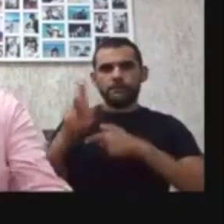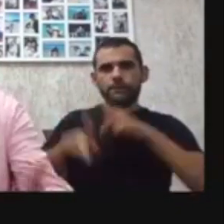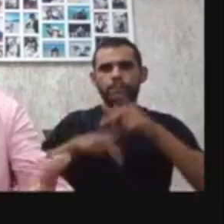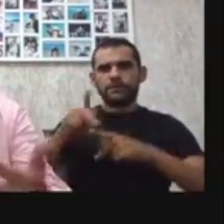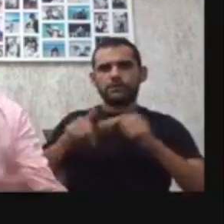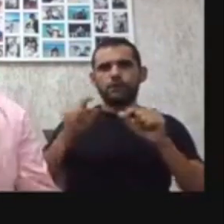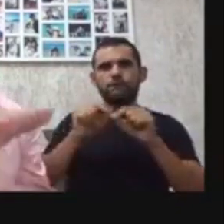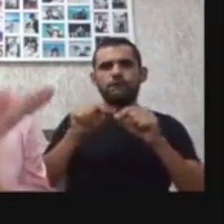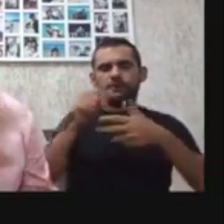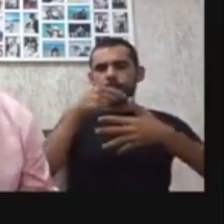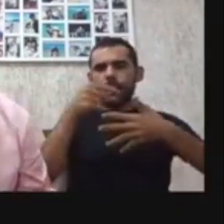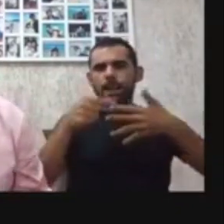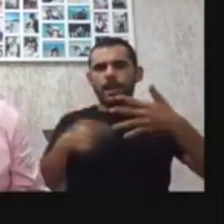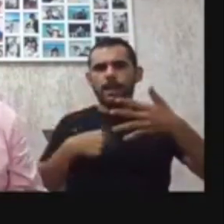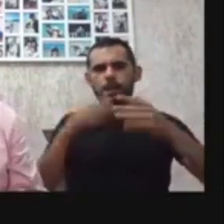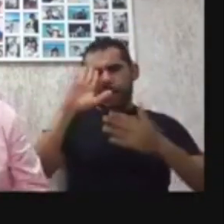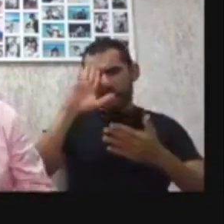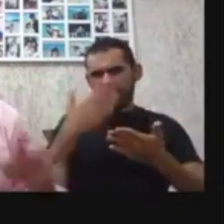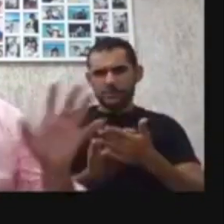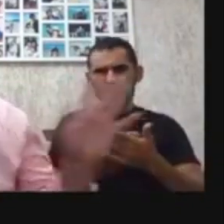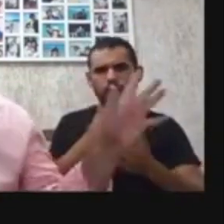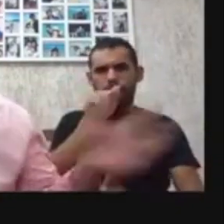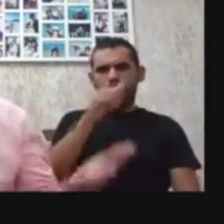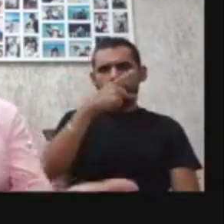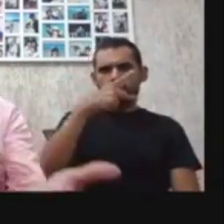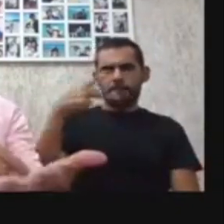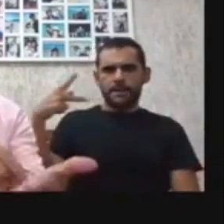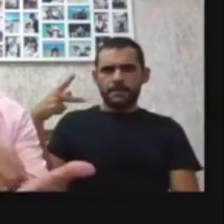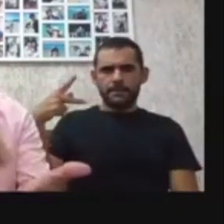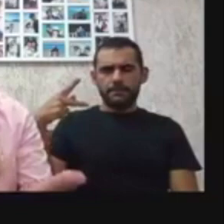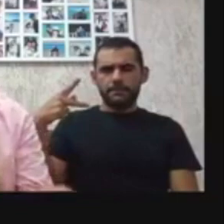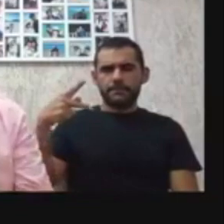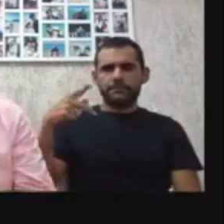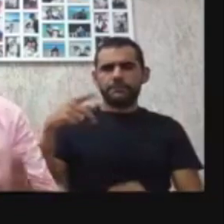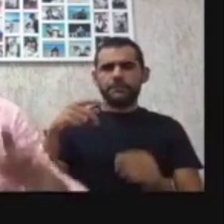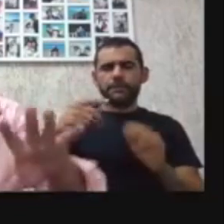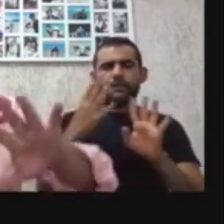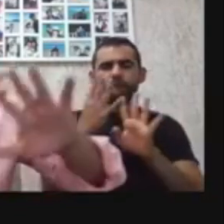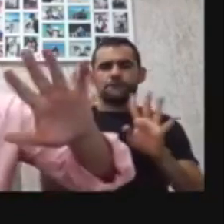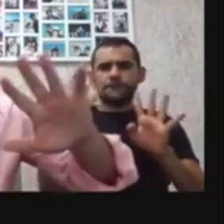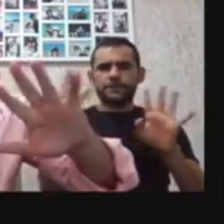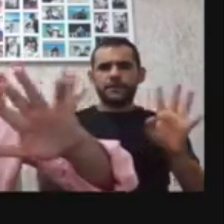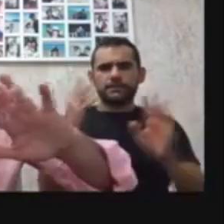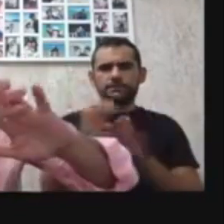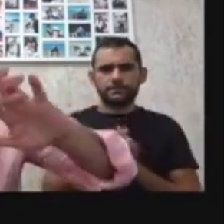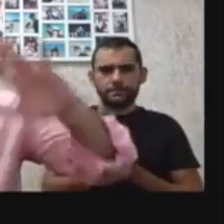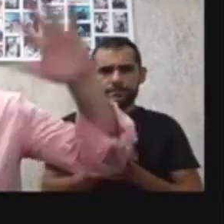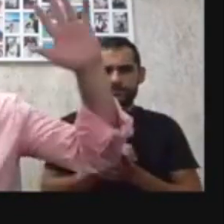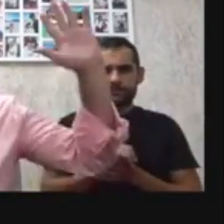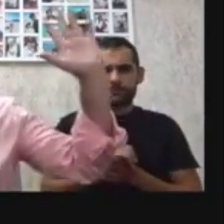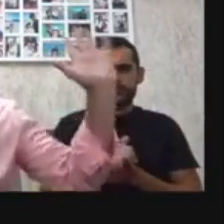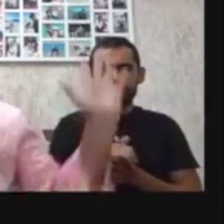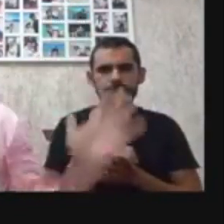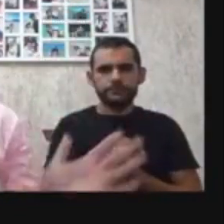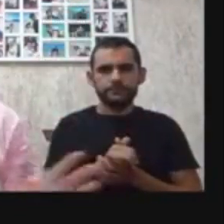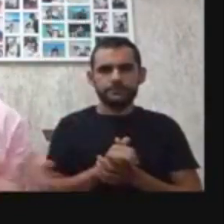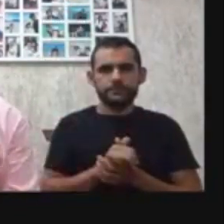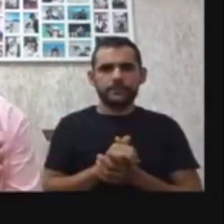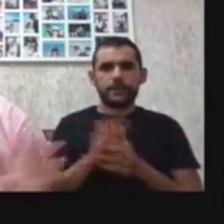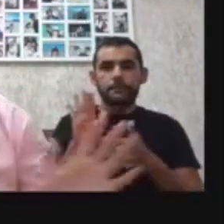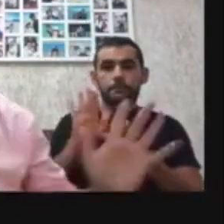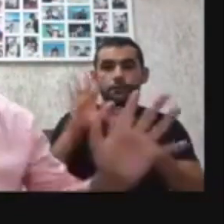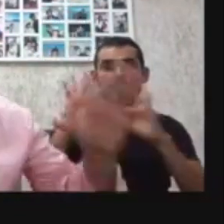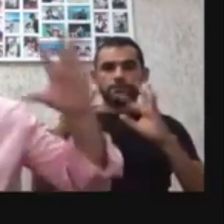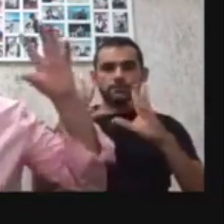fez. Eu acredito muito no aplicativo, essa fila que todo mundo possa acompanhar. Eu acredito no aplicativo que possa mostrar toda a